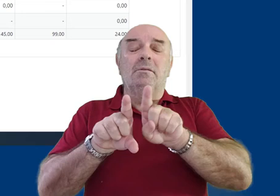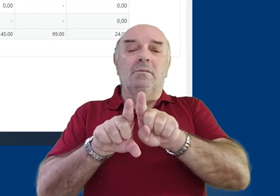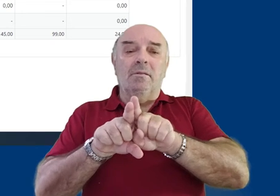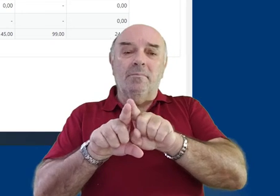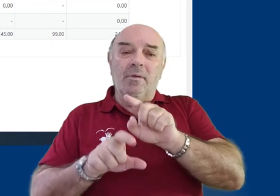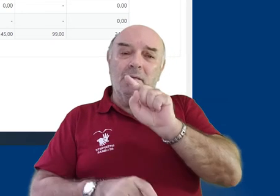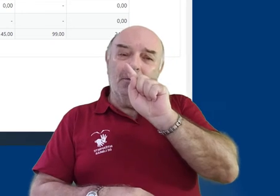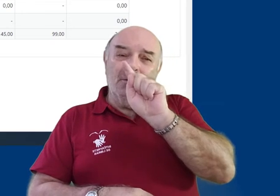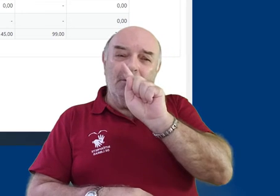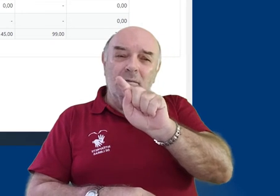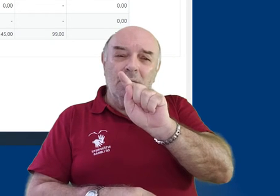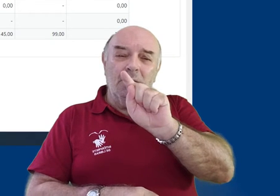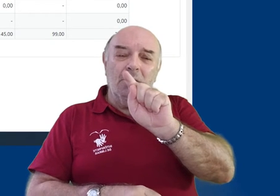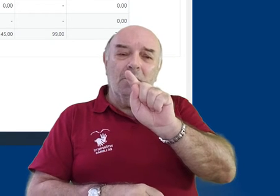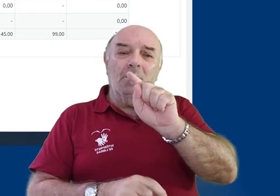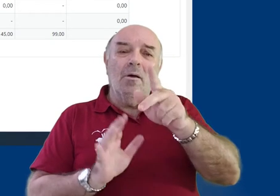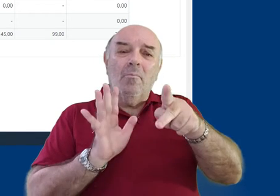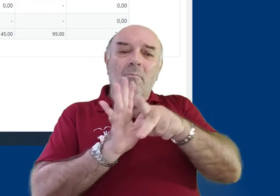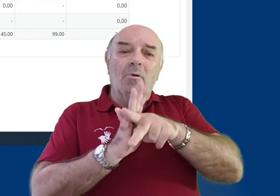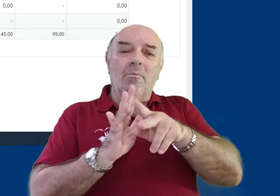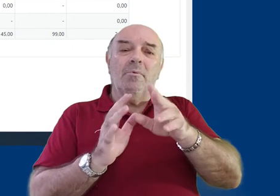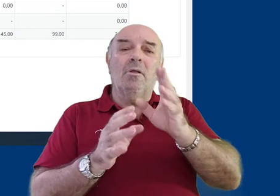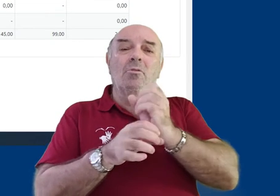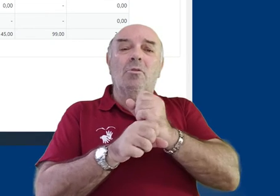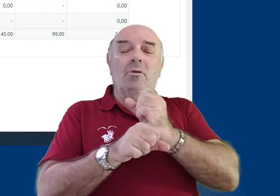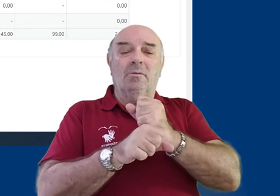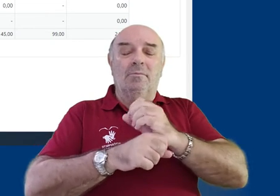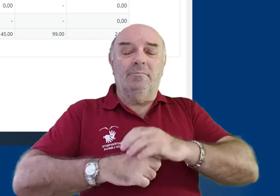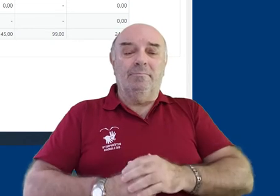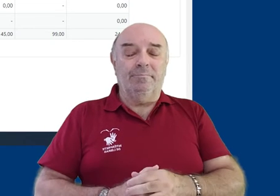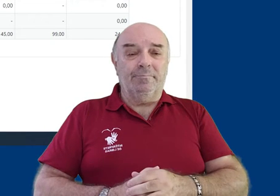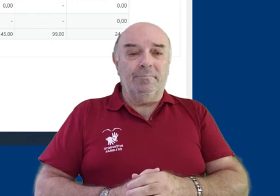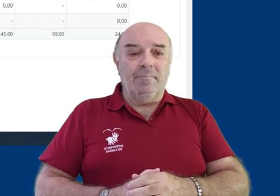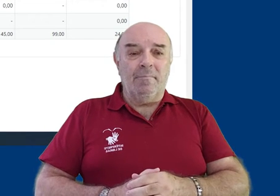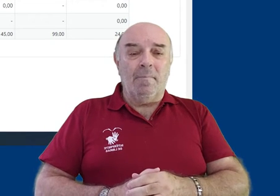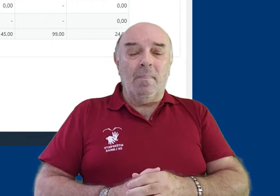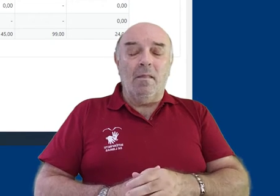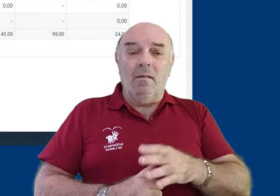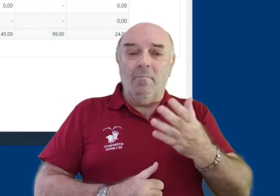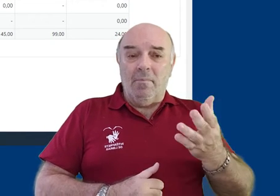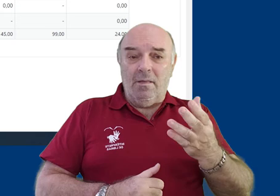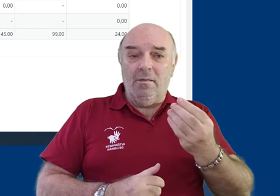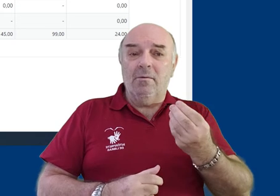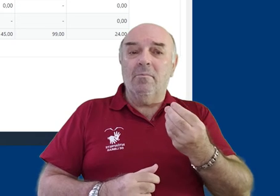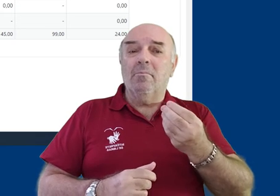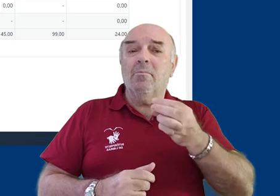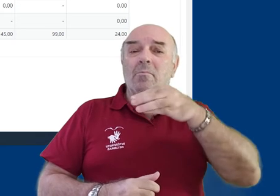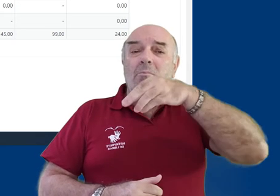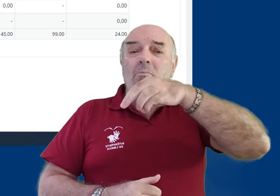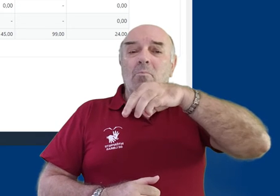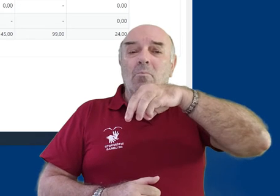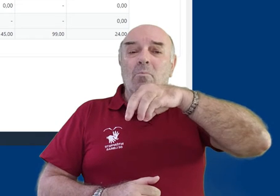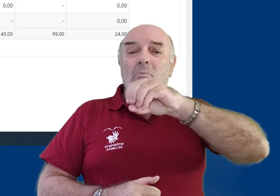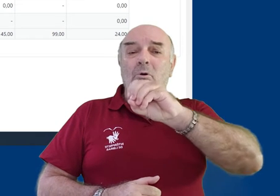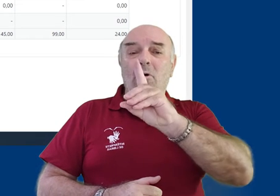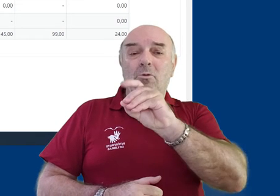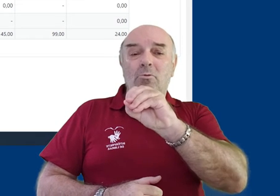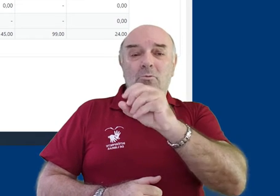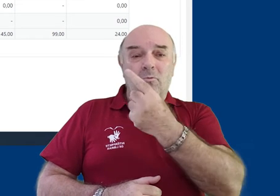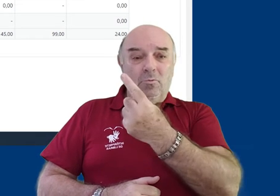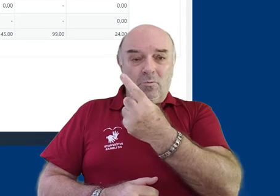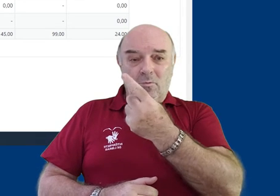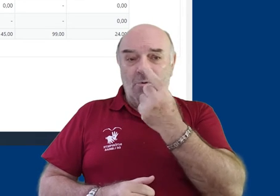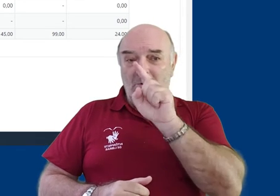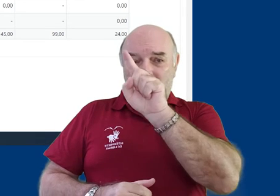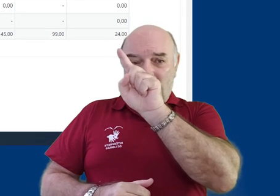e um modo de atribuição de notas para o plantio para acessar o módulo de notas para um